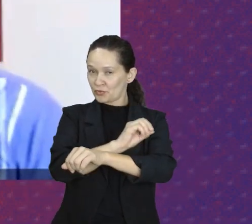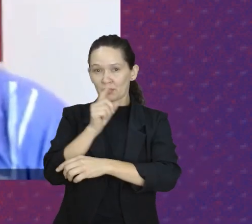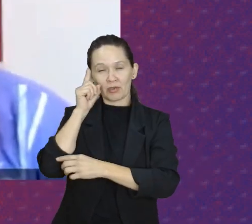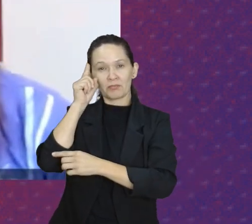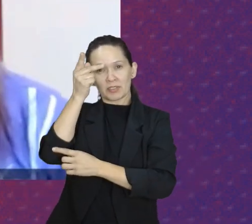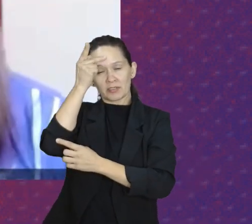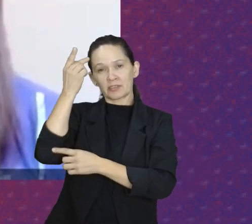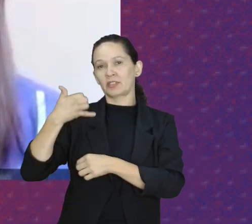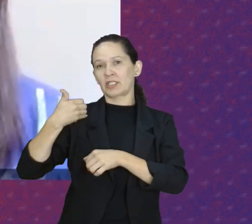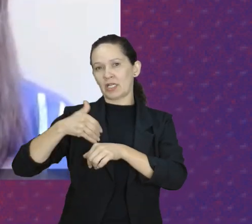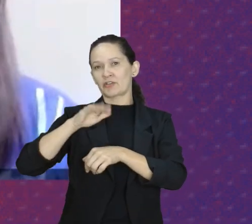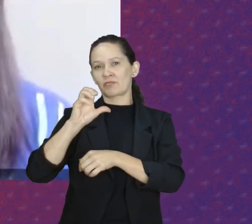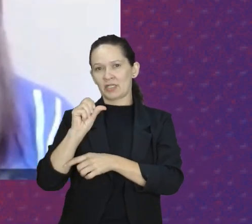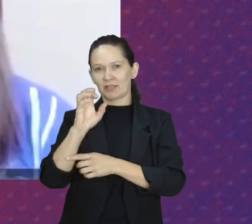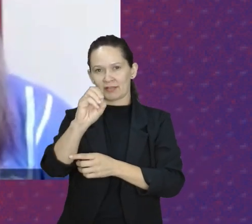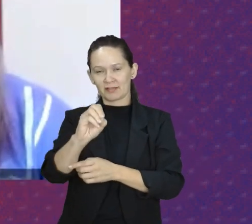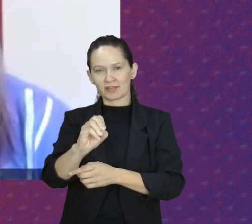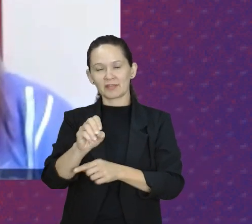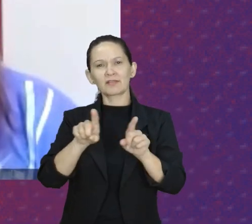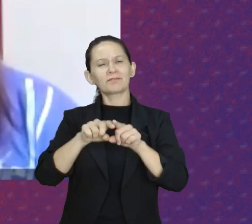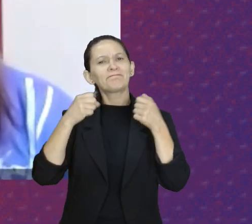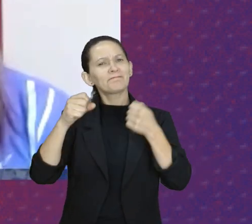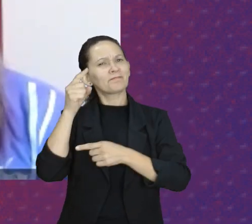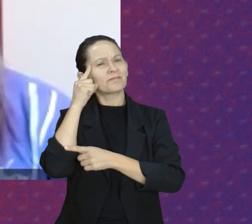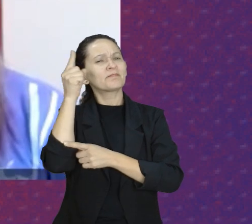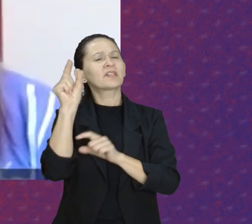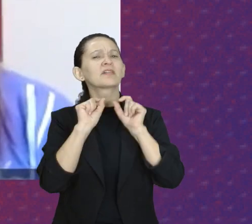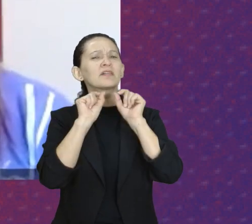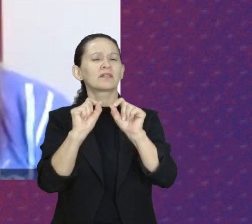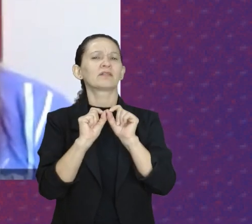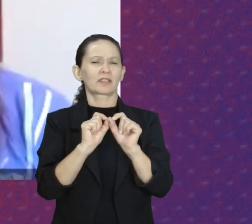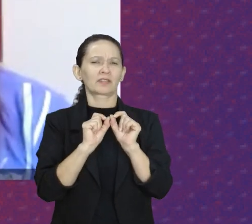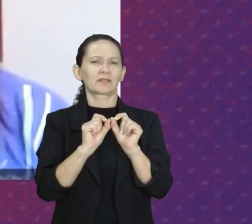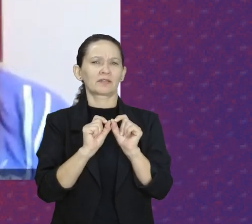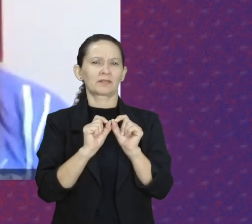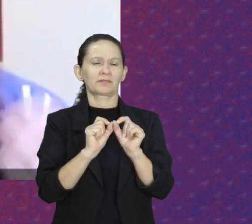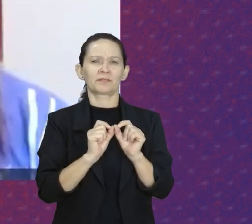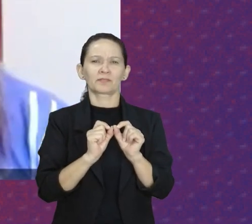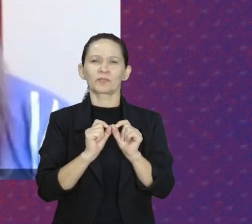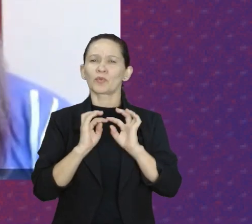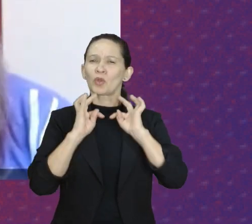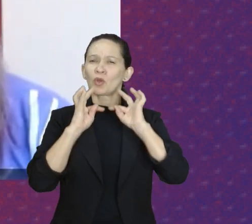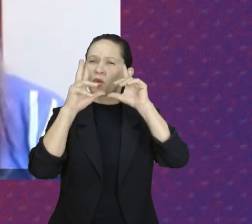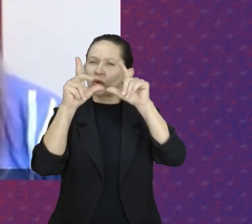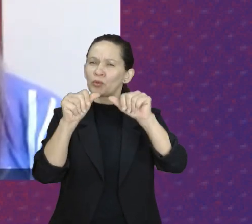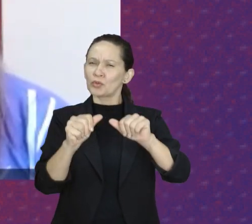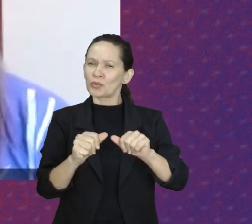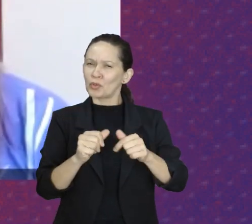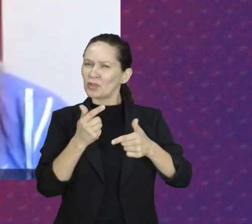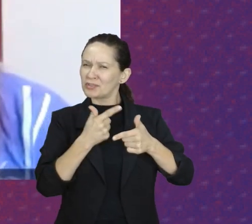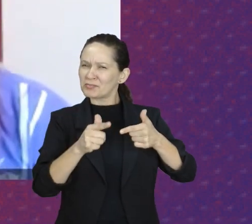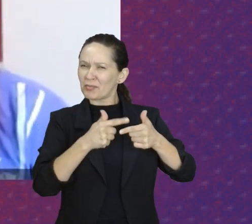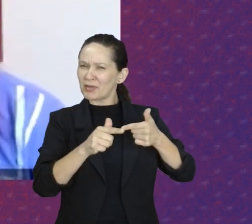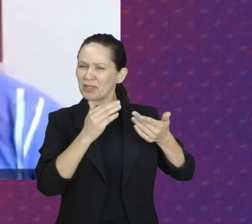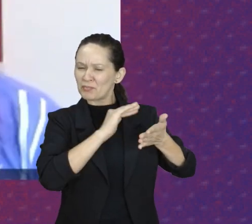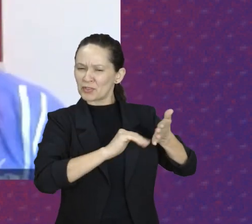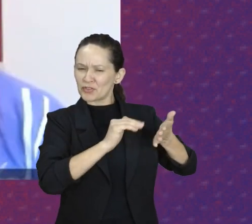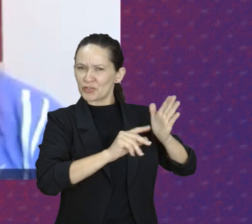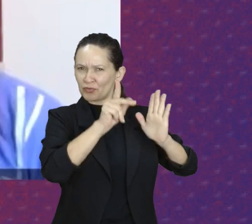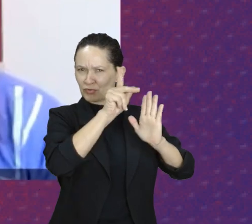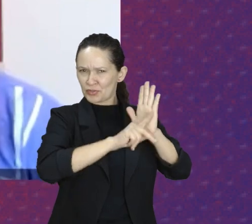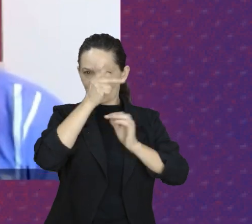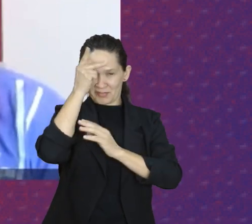pessoas idosas, a gente tem também que pensar sobre todos os ataques que a gente tem vivido